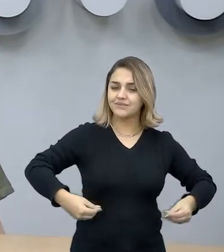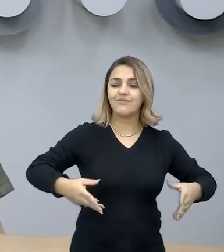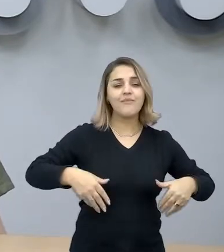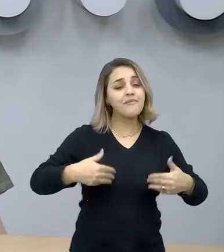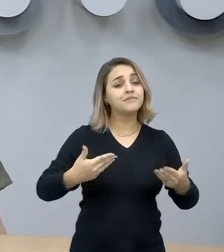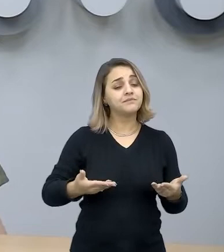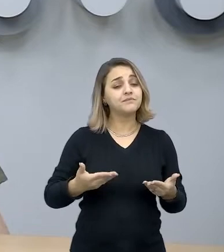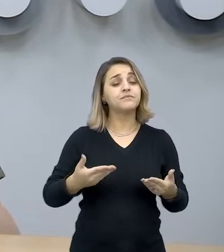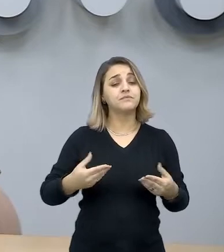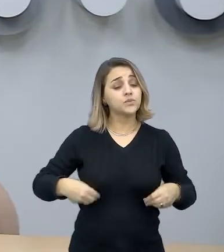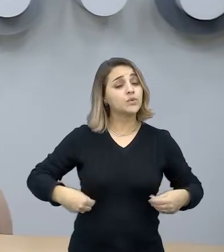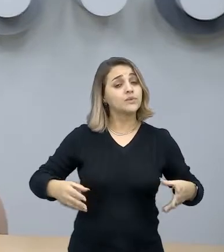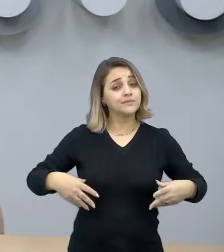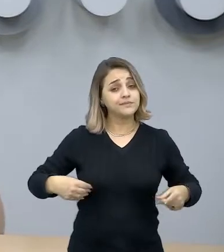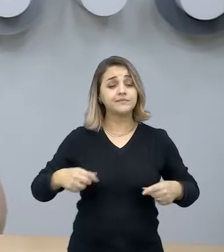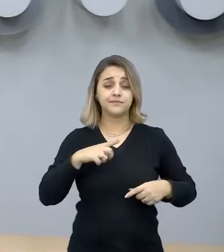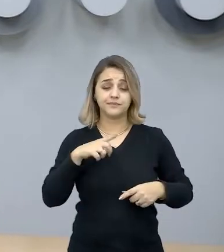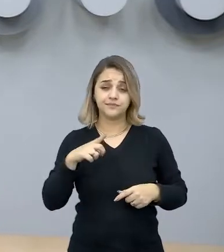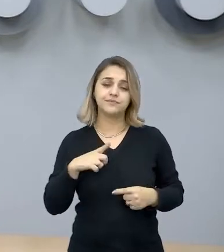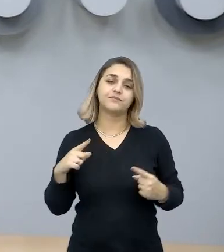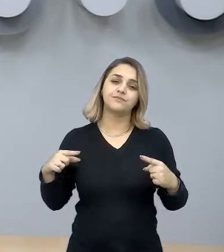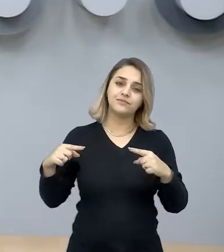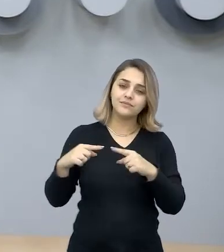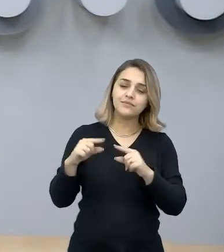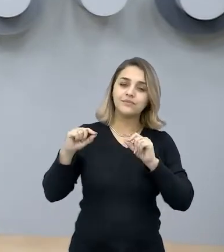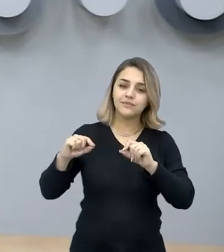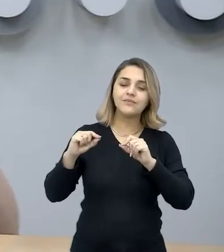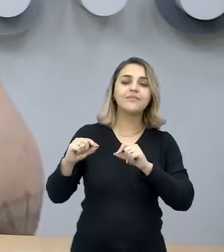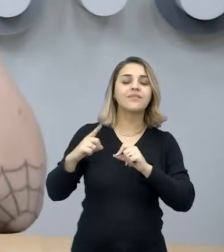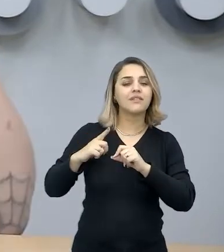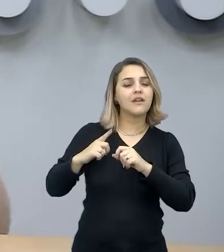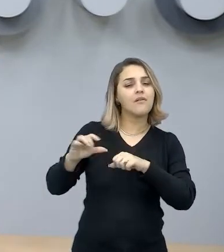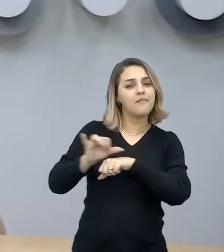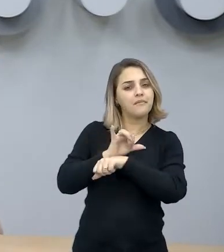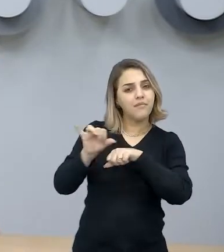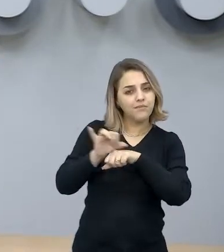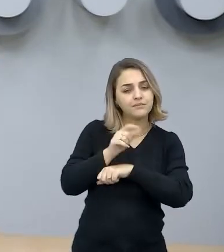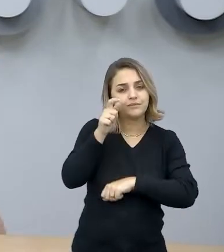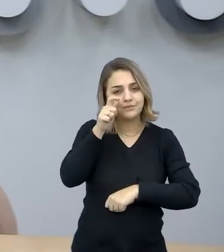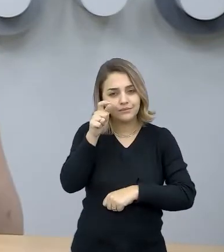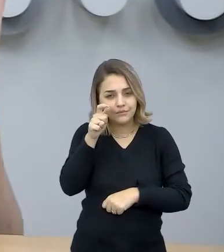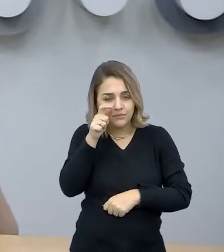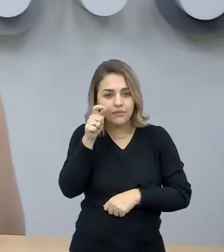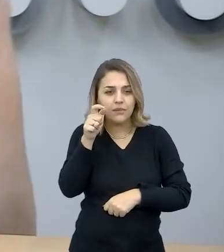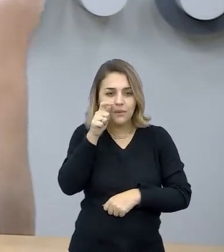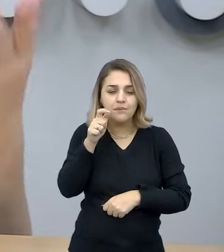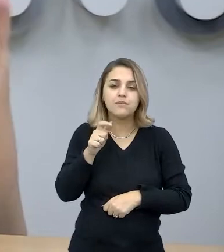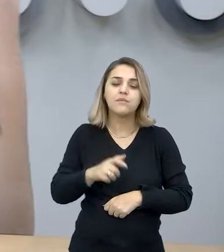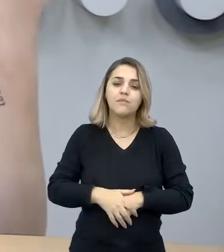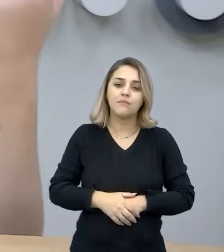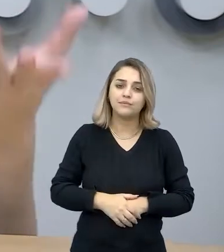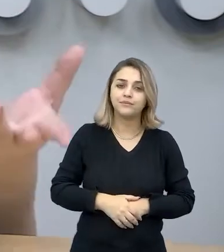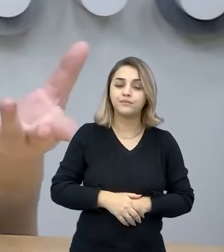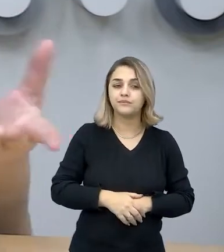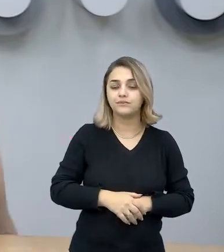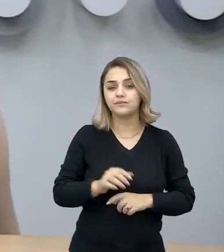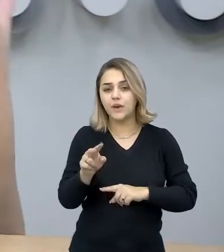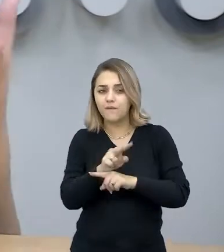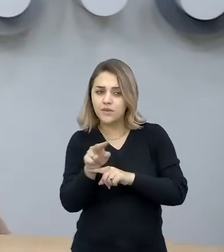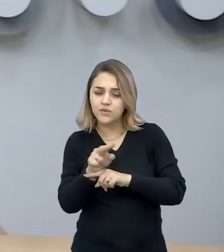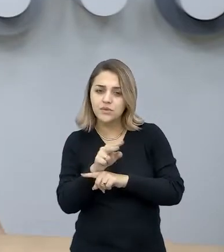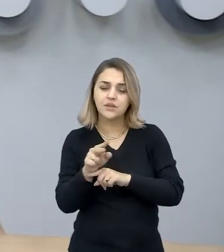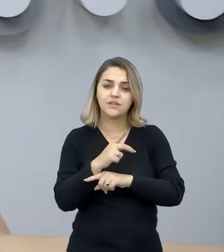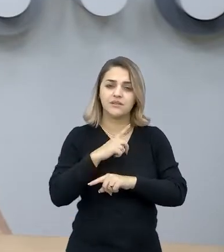alguma forma, atrelado a esses mecanismos de vigilância mesmo, né? Que são utilizados por diferentes empresas, organismos,